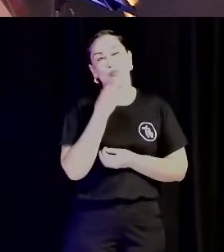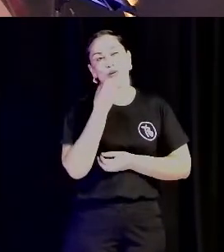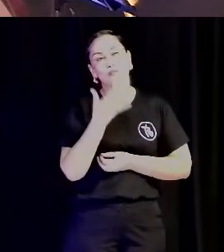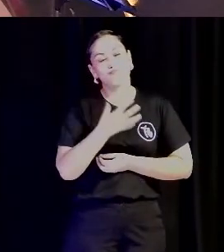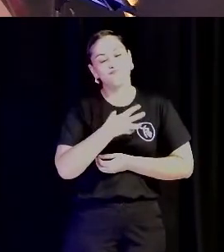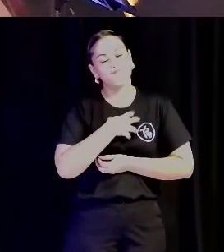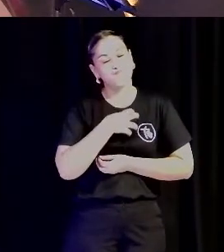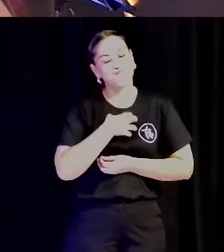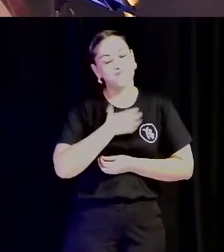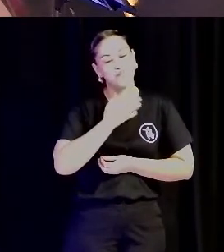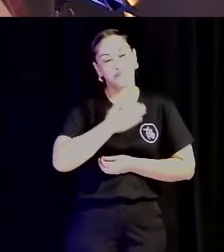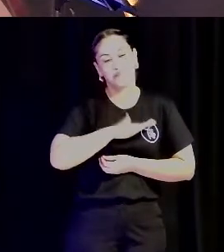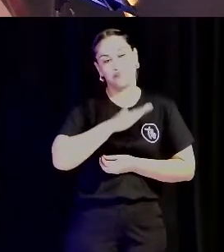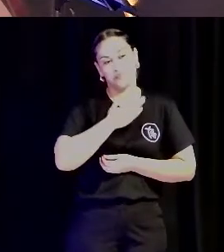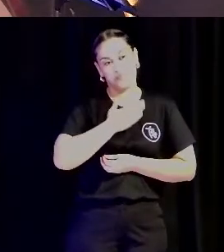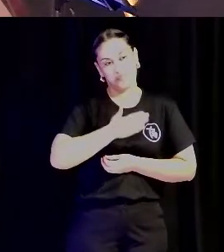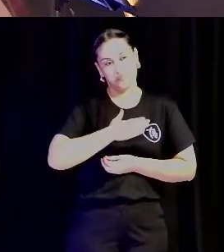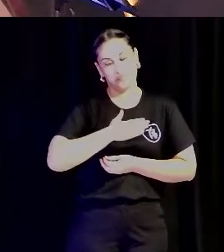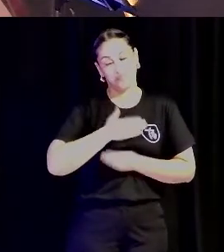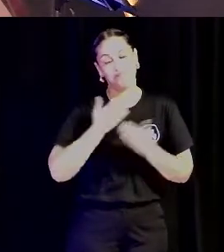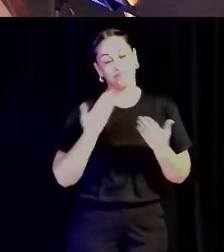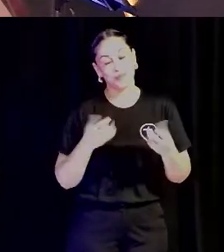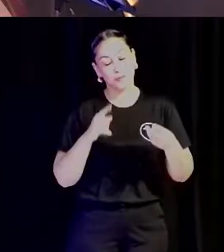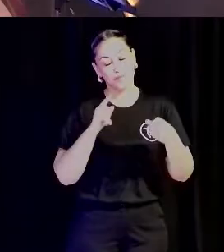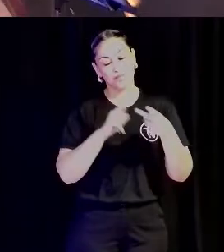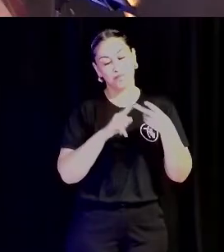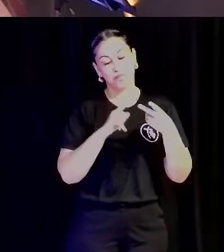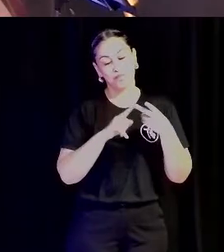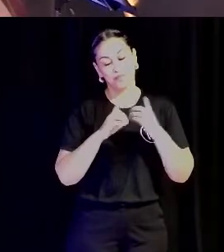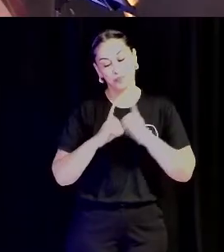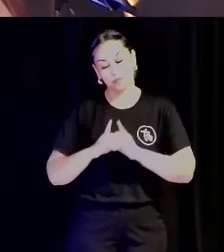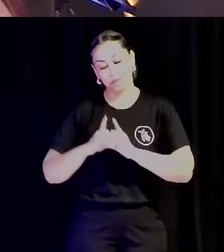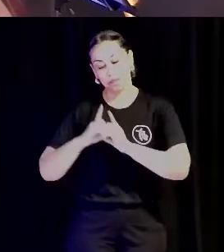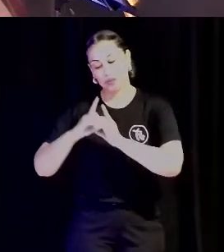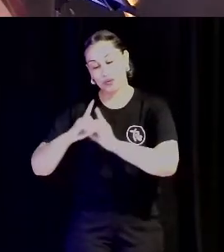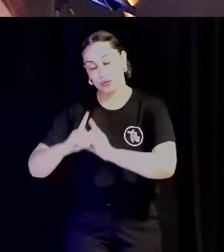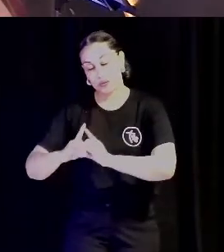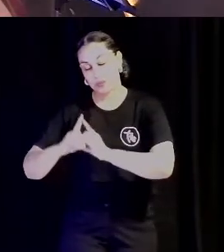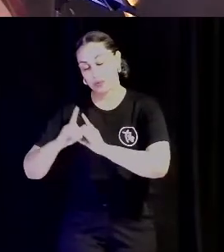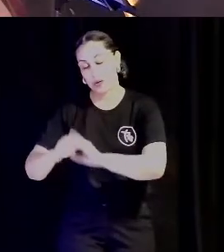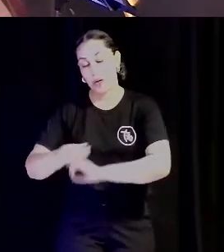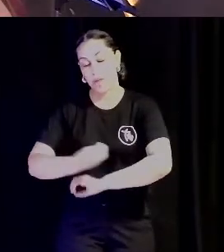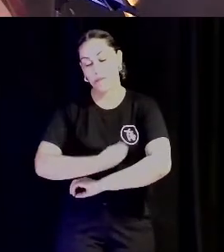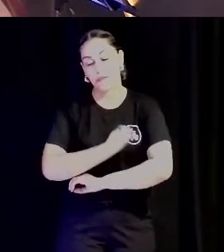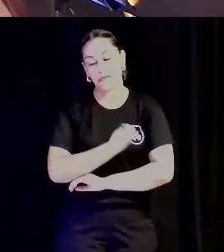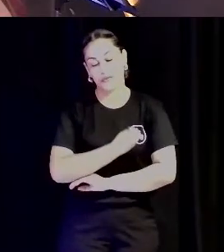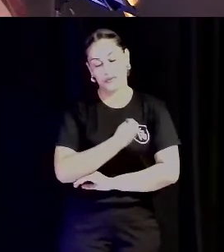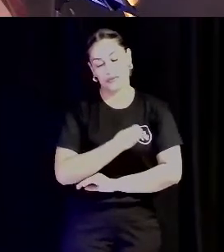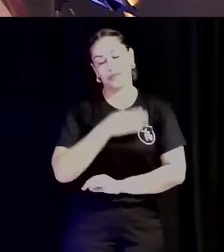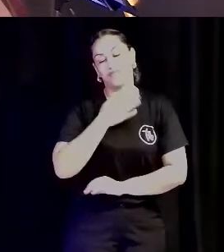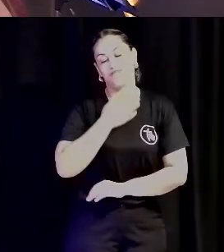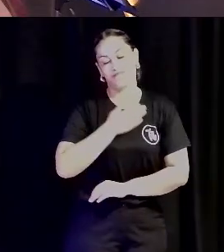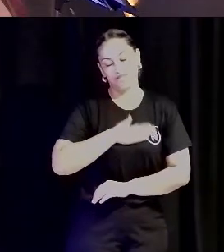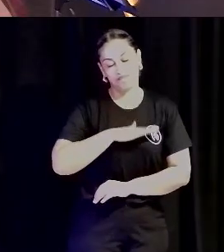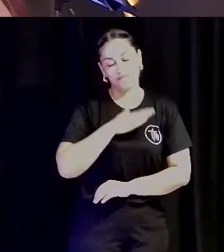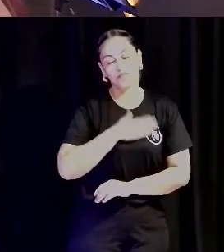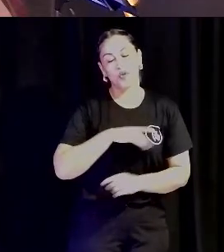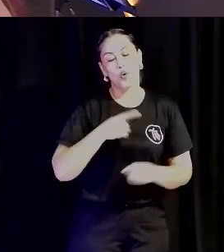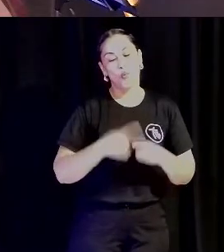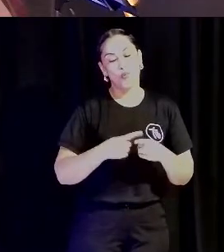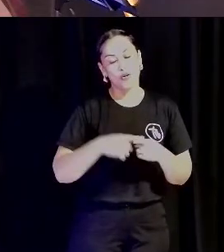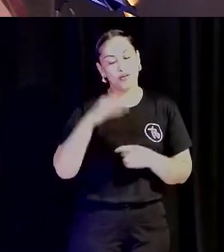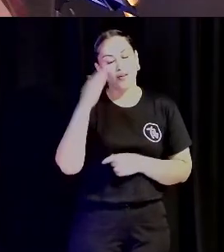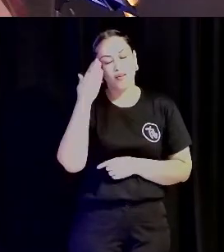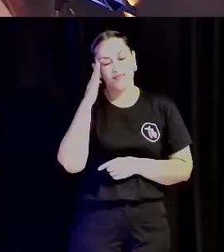contentamento. Os discípulos de Jesus vivem em contentamento. porque